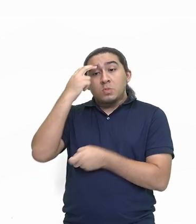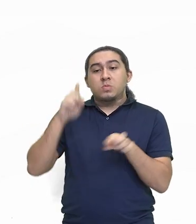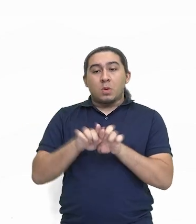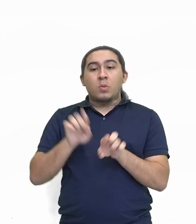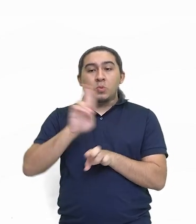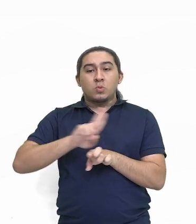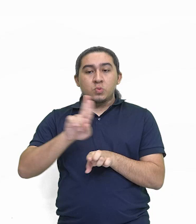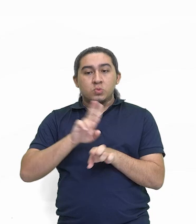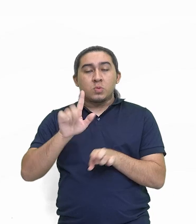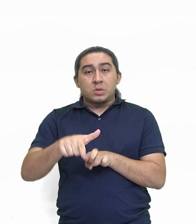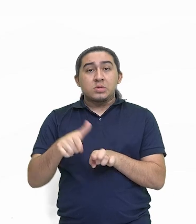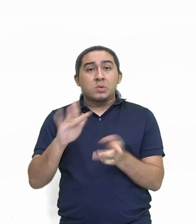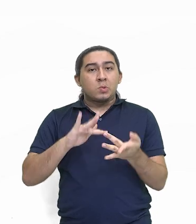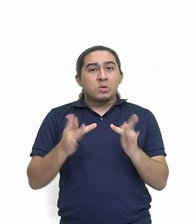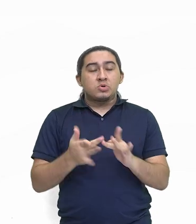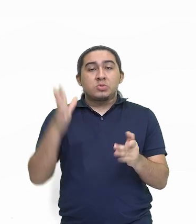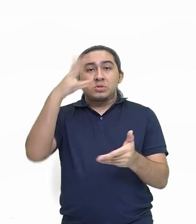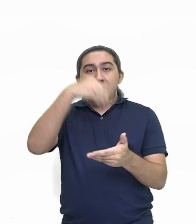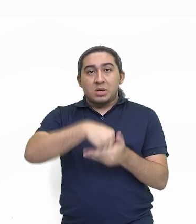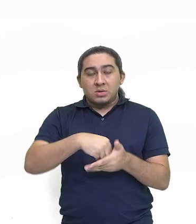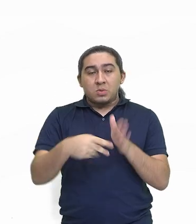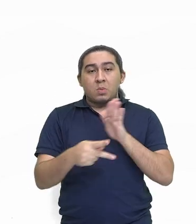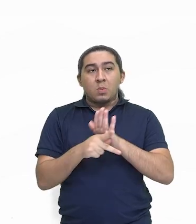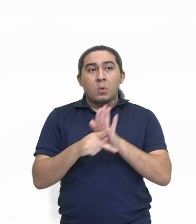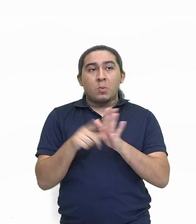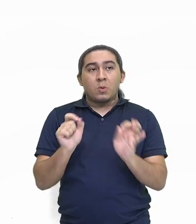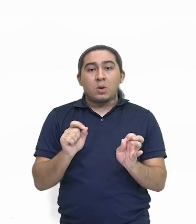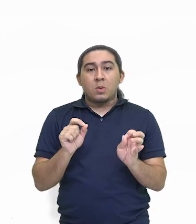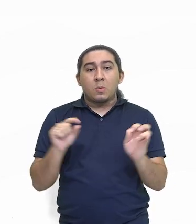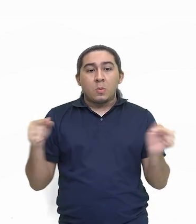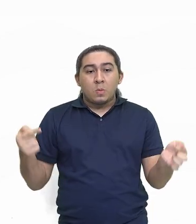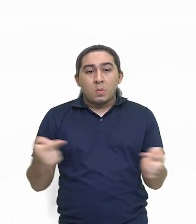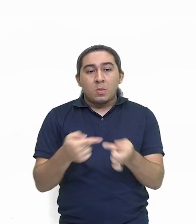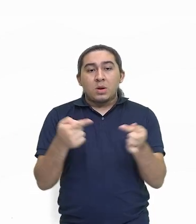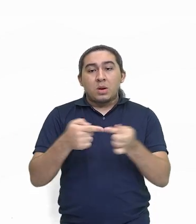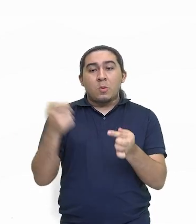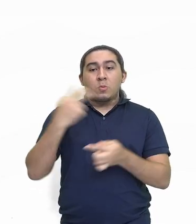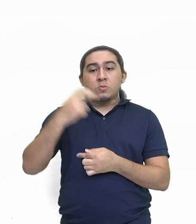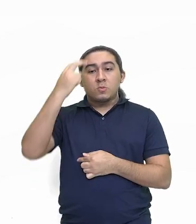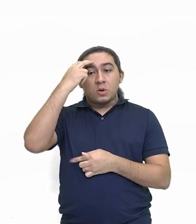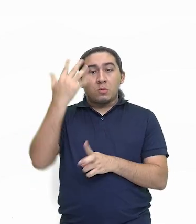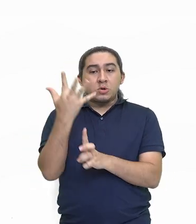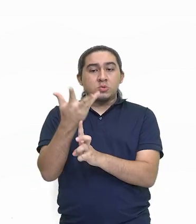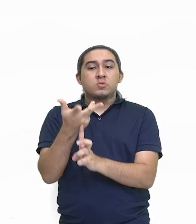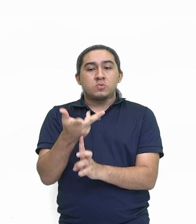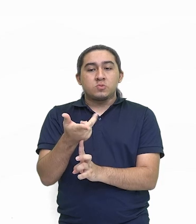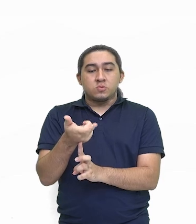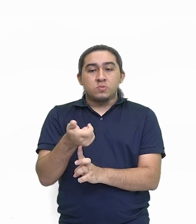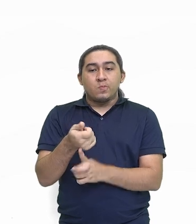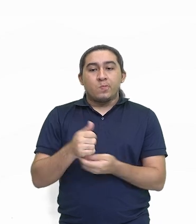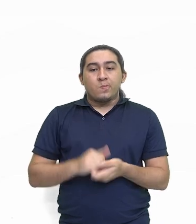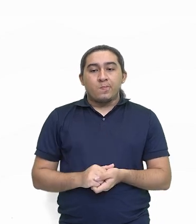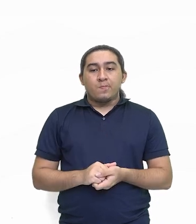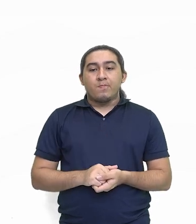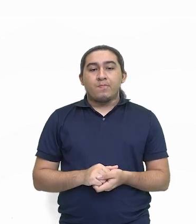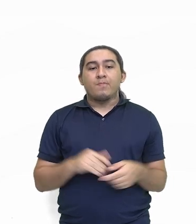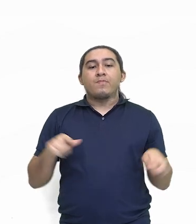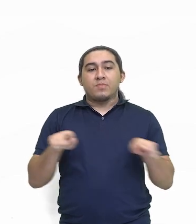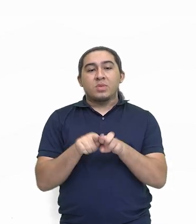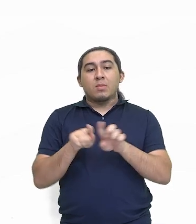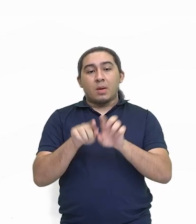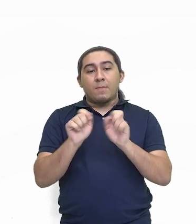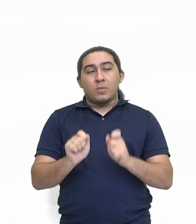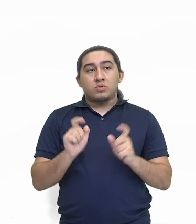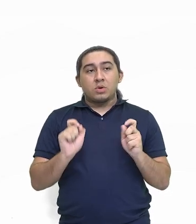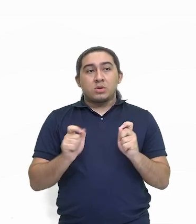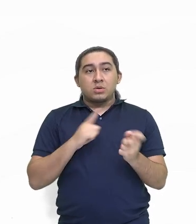da sensualidade dentro do fator cultural e artístico. E também ela serve como